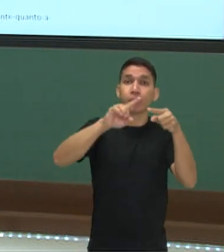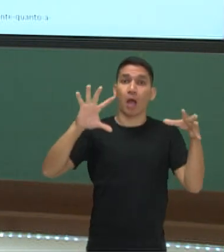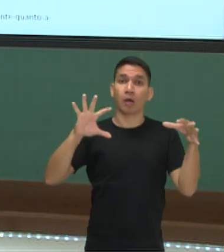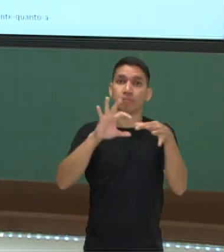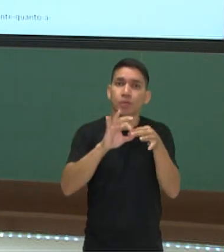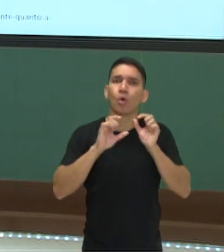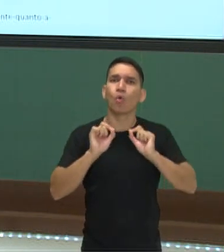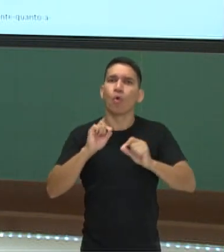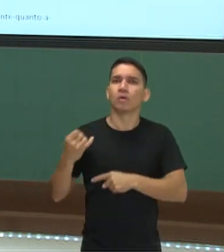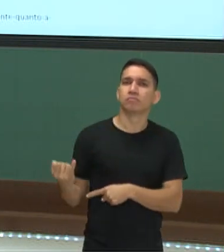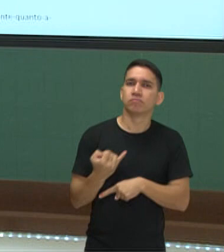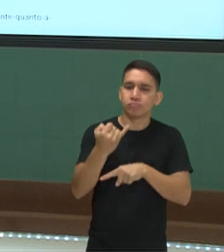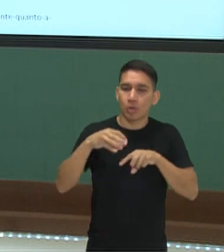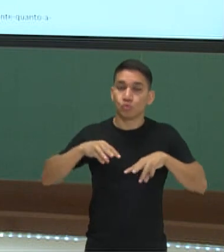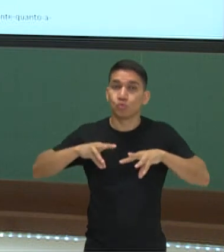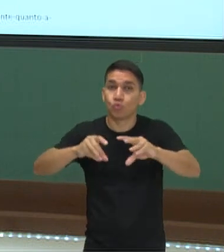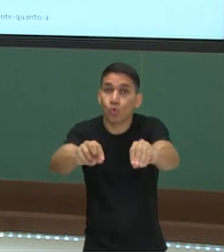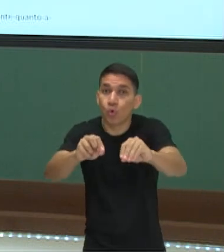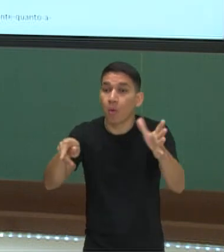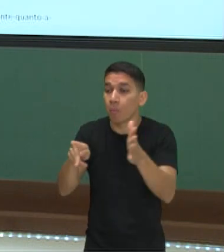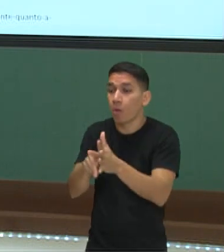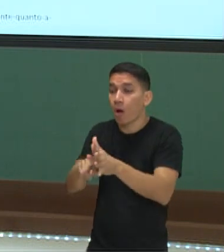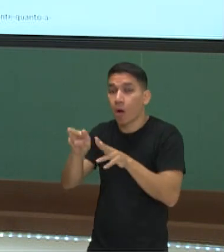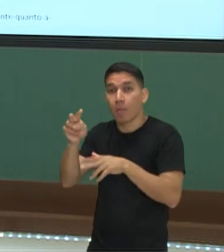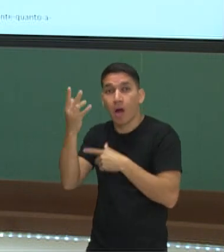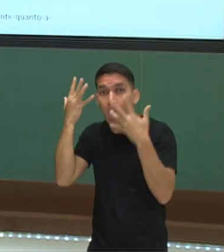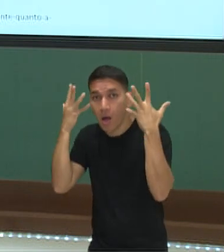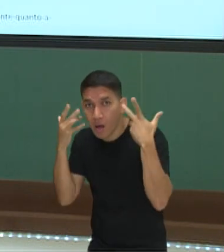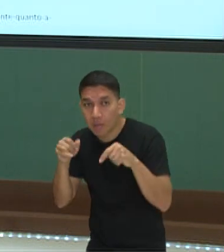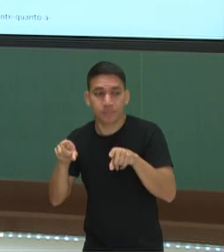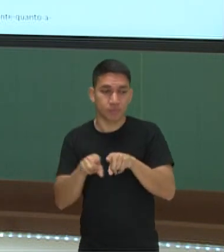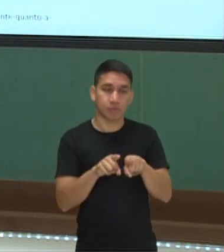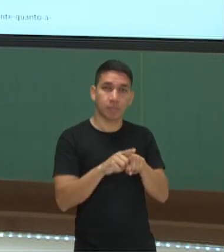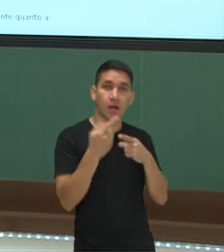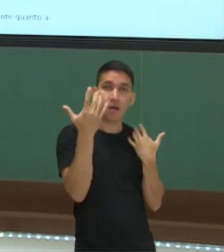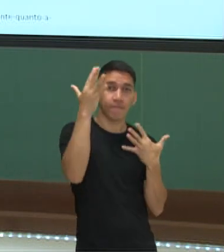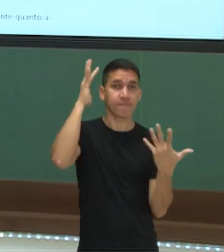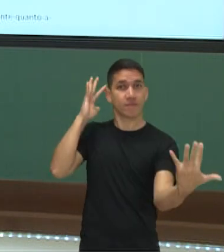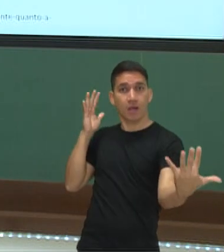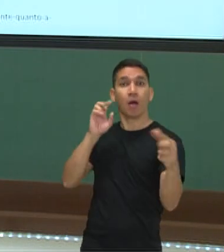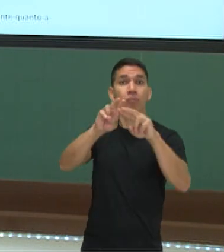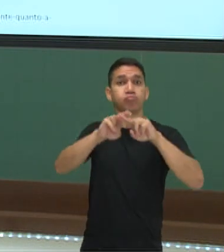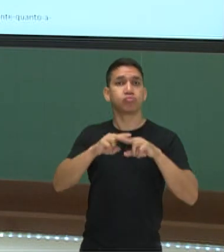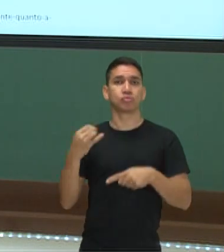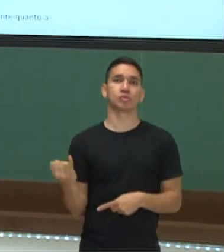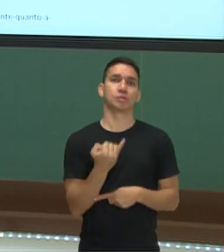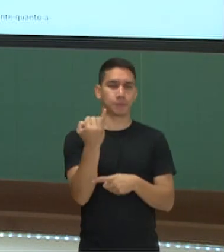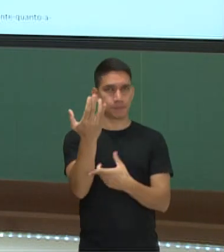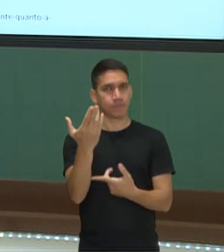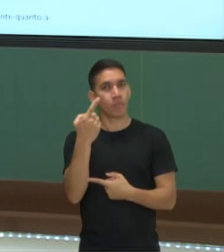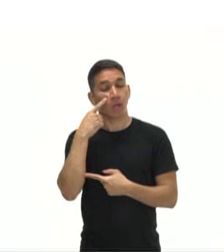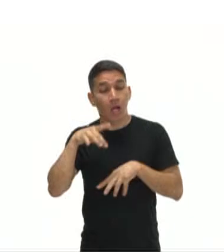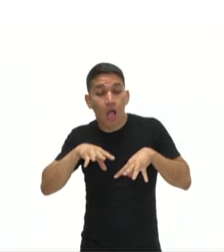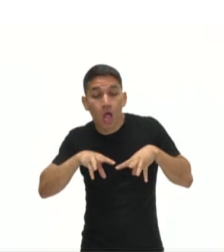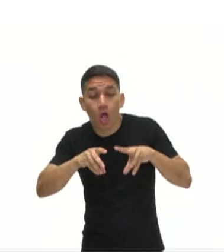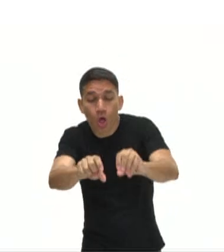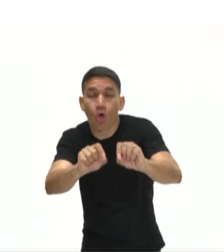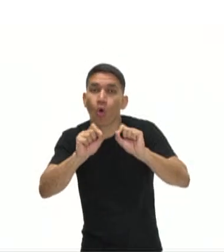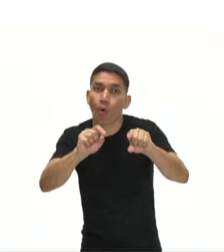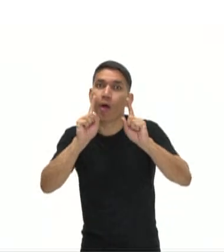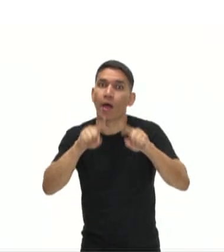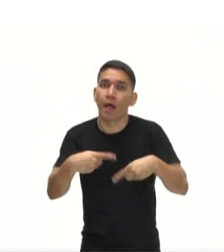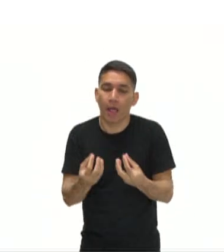importância desse solo para os animais e para os vegetais. Por isso ele é tão importante. O solo, então,